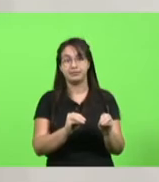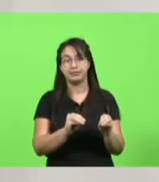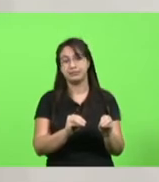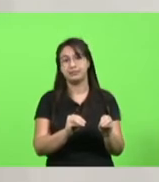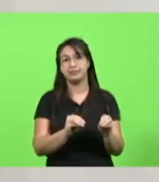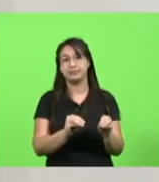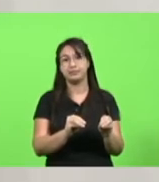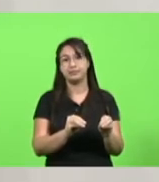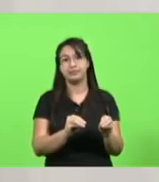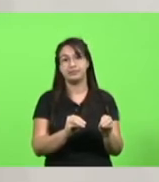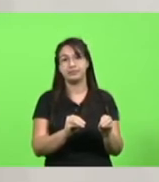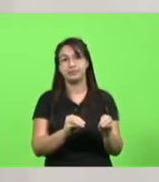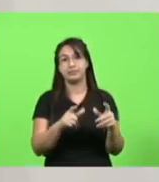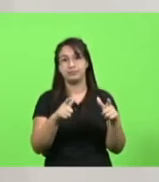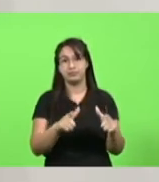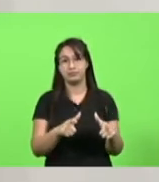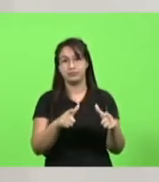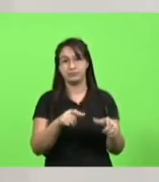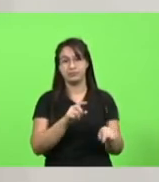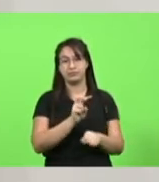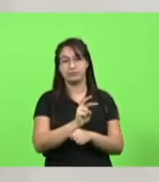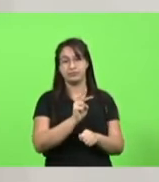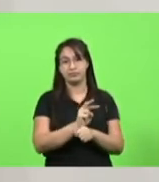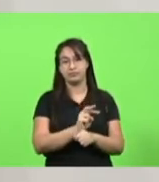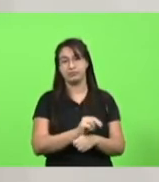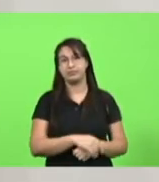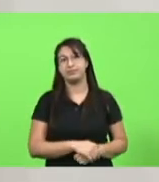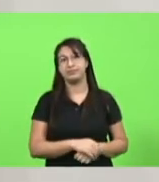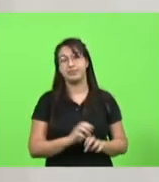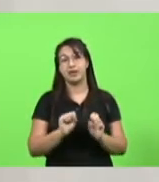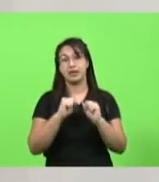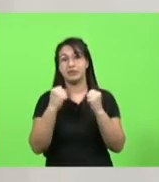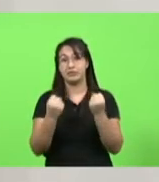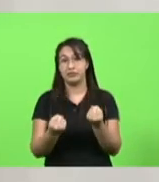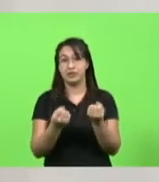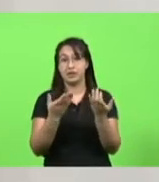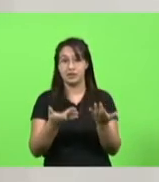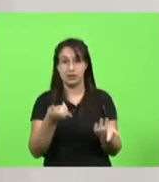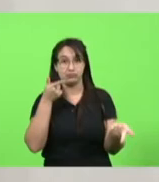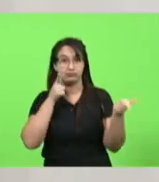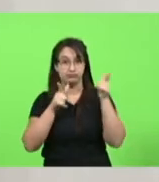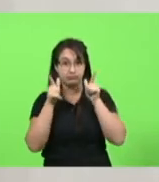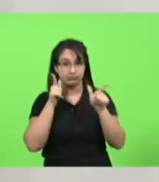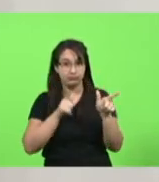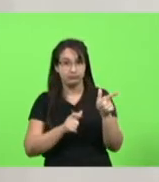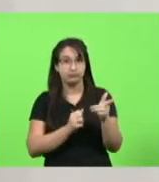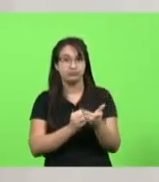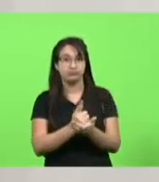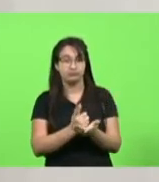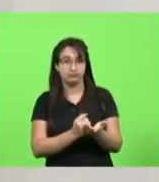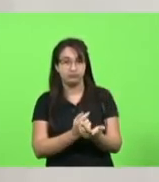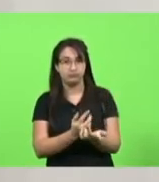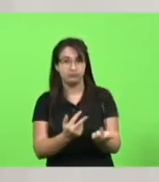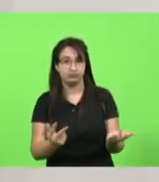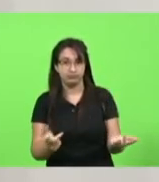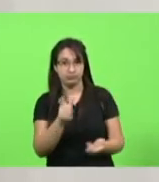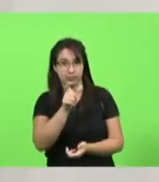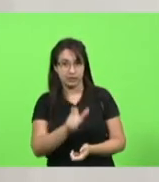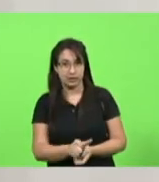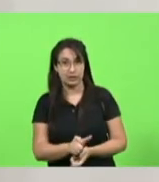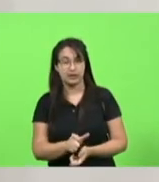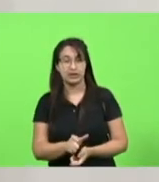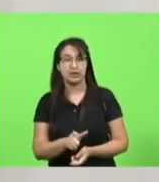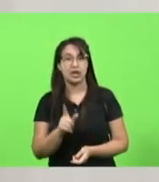de proteção. Sabemos que a defesa do consumidor como instrumento de cidadania deve ser um